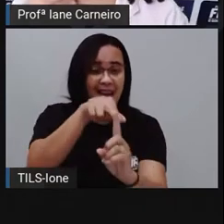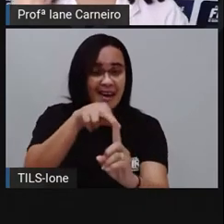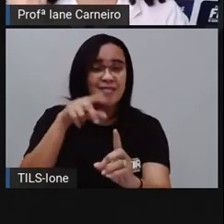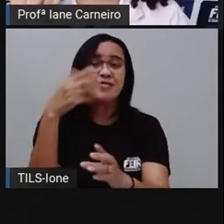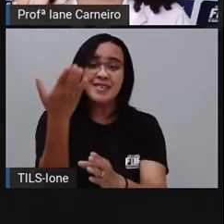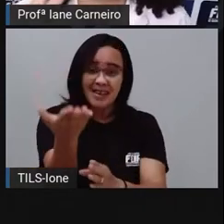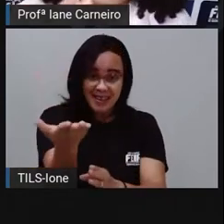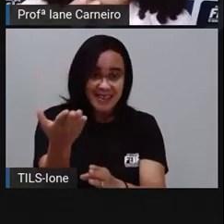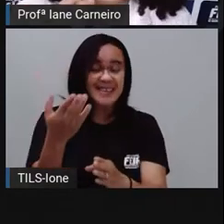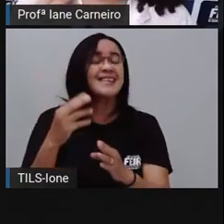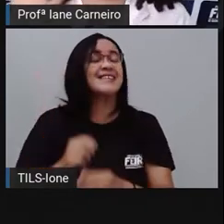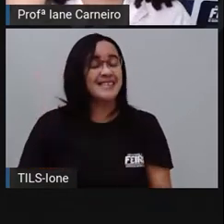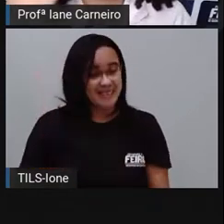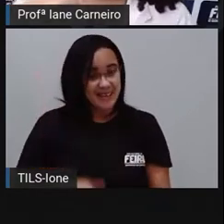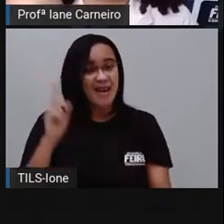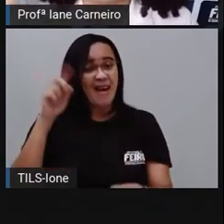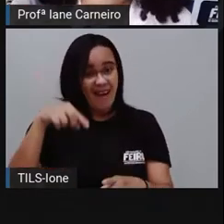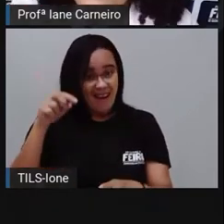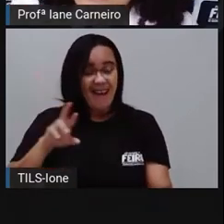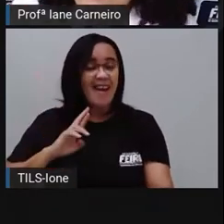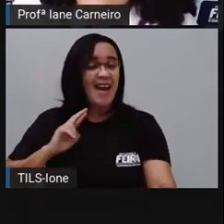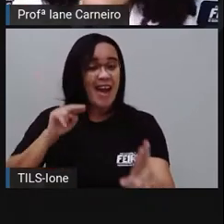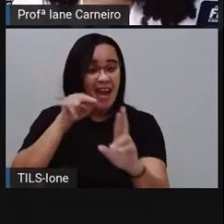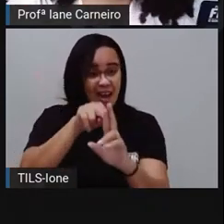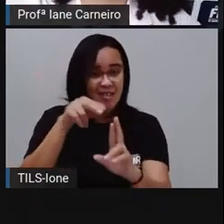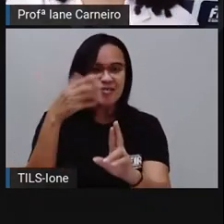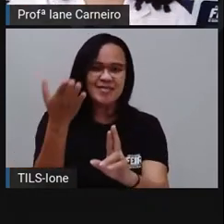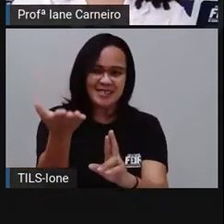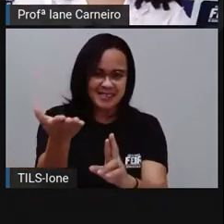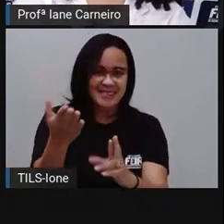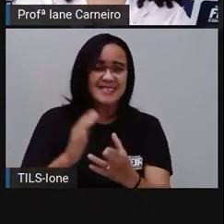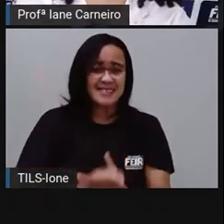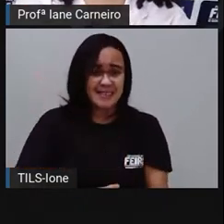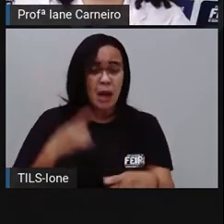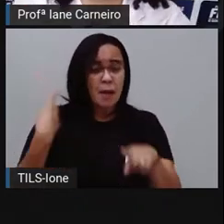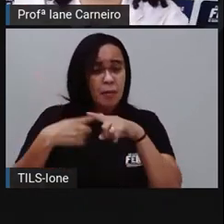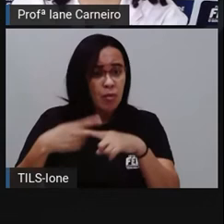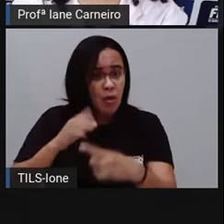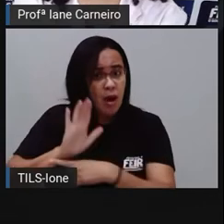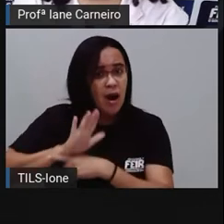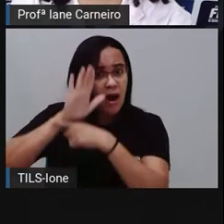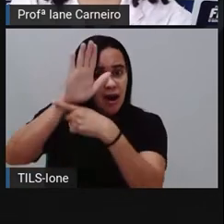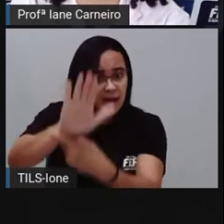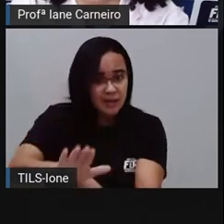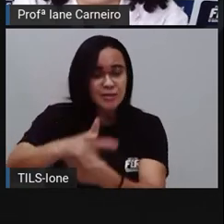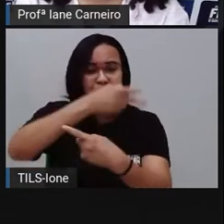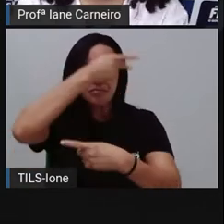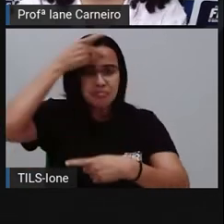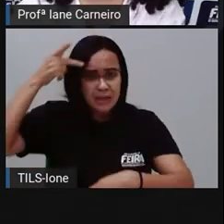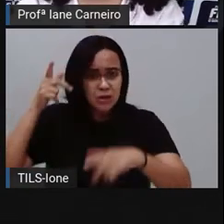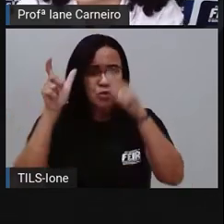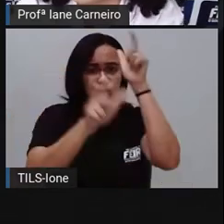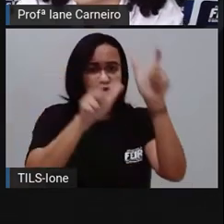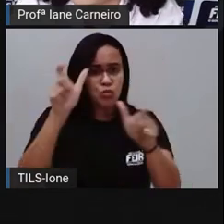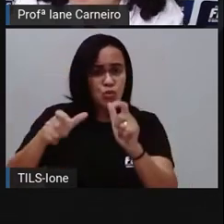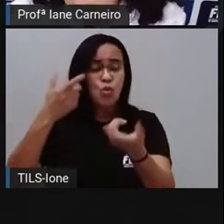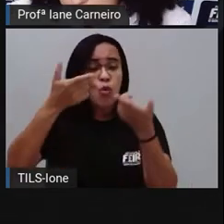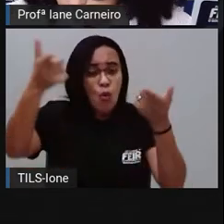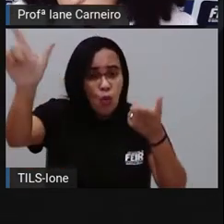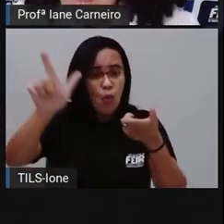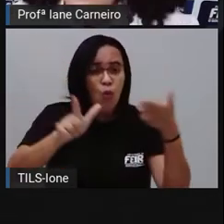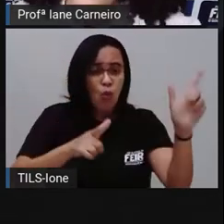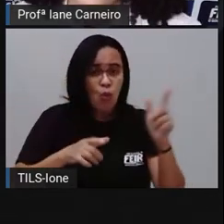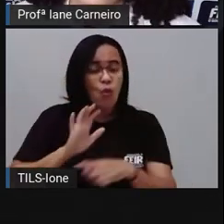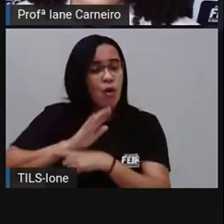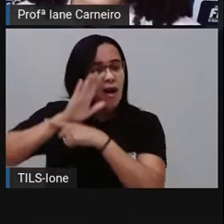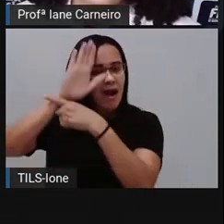porque, assim, ele é visto como alguém, né, que ajuda outros cantores, né, a produzir o trabalho, CDs de outros cantores. Também é bem